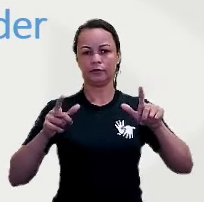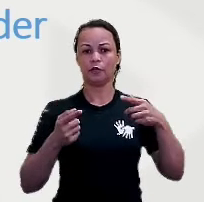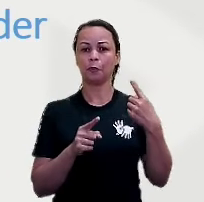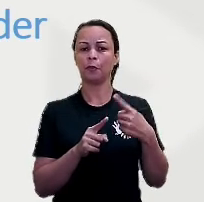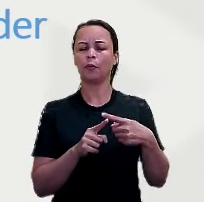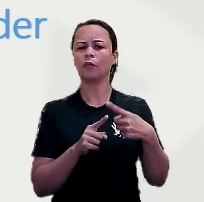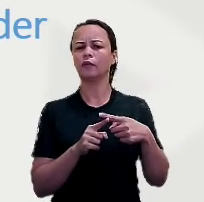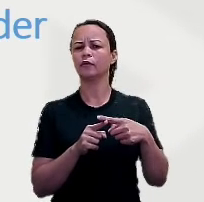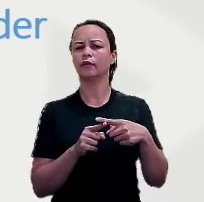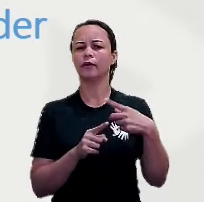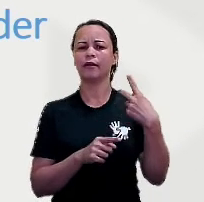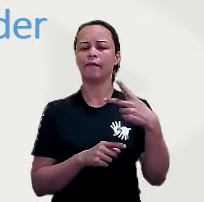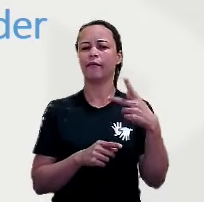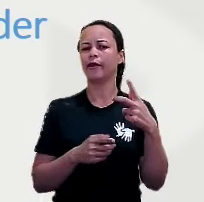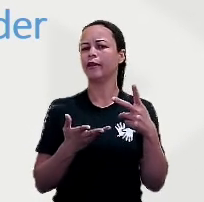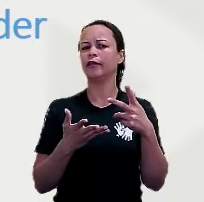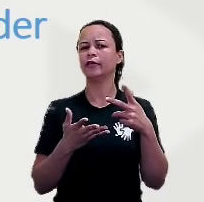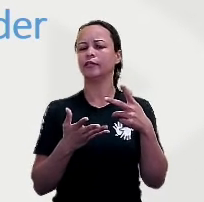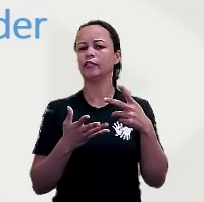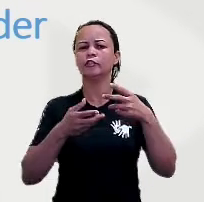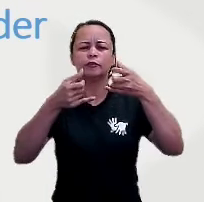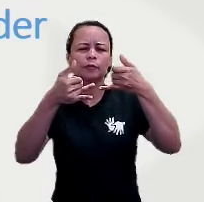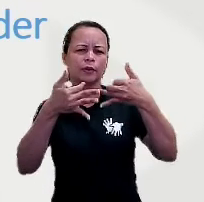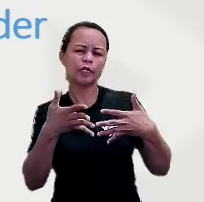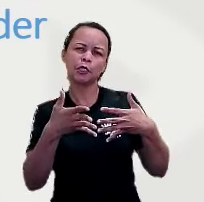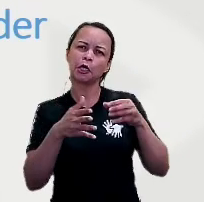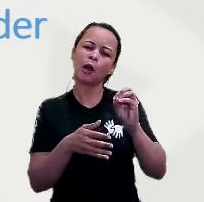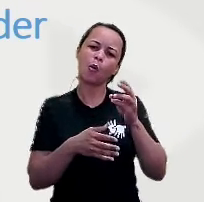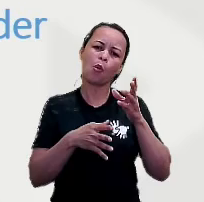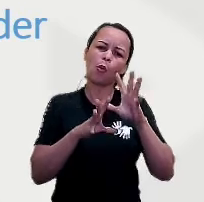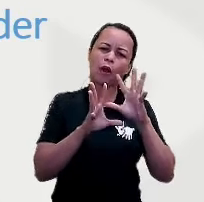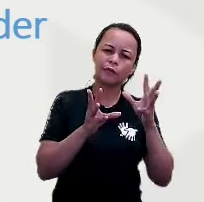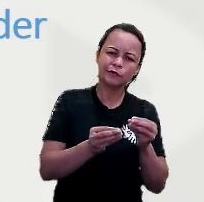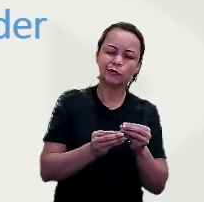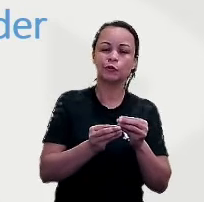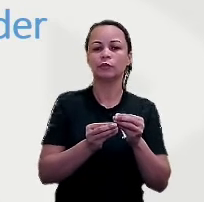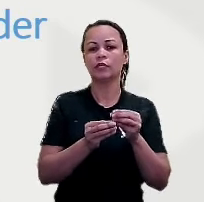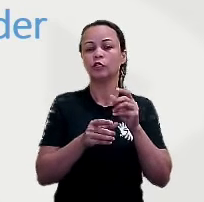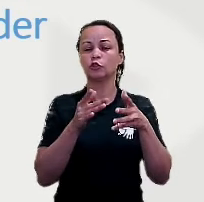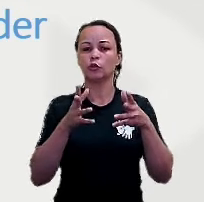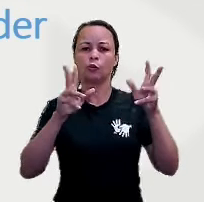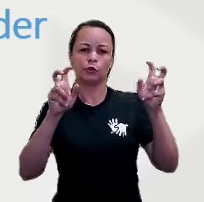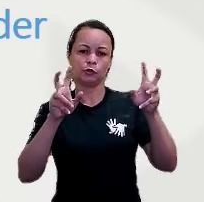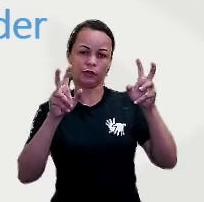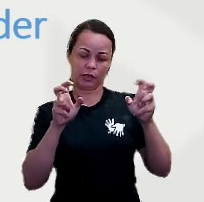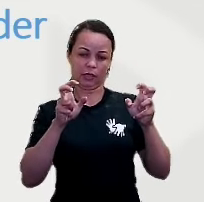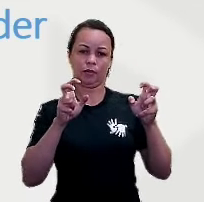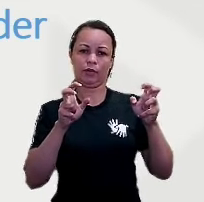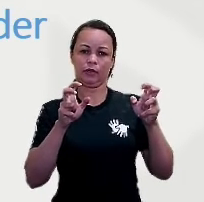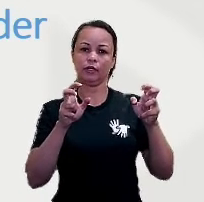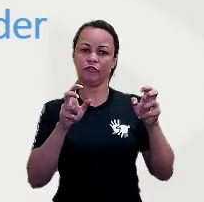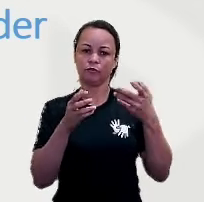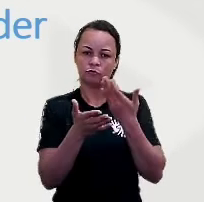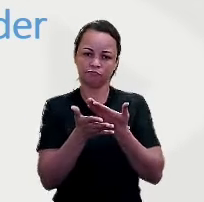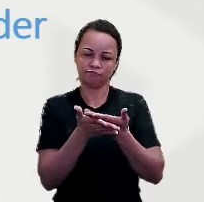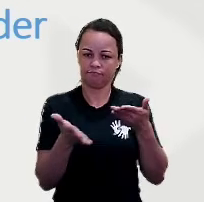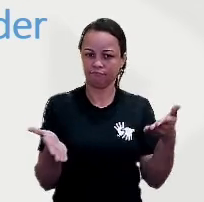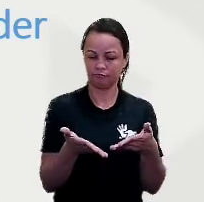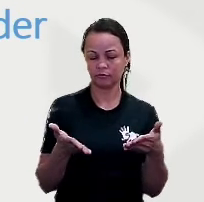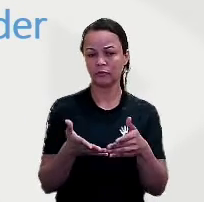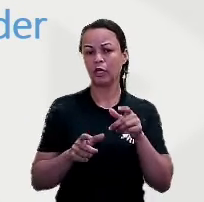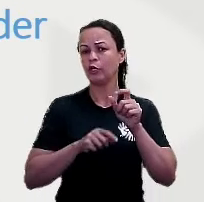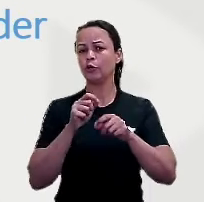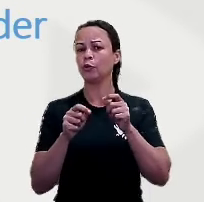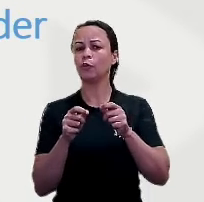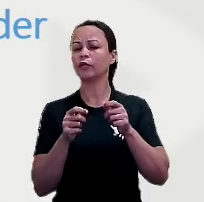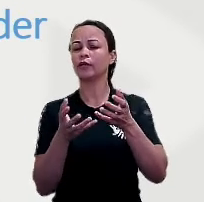ele explica ou ele resume sobre o tema que nós vamos trabalhar hoje e o que é que pretendemos